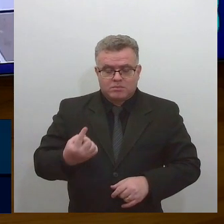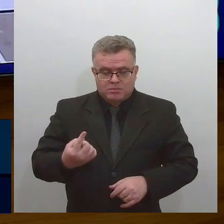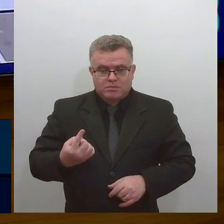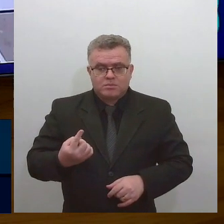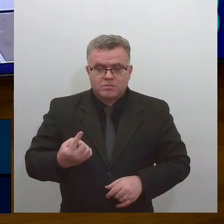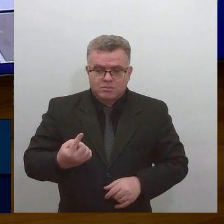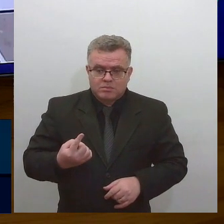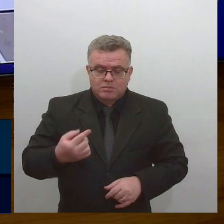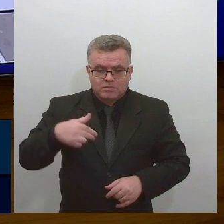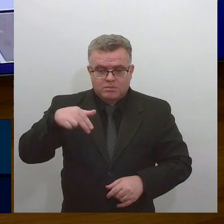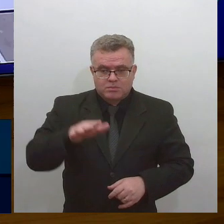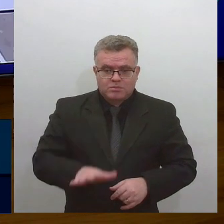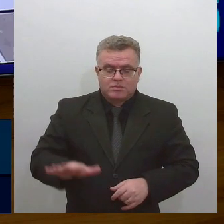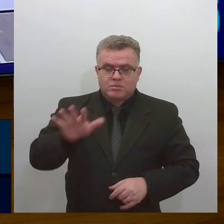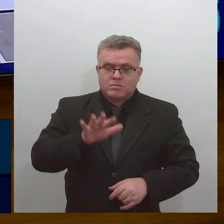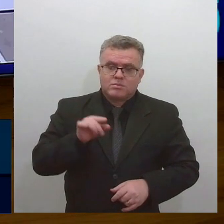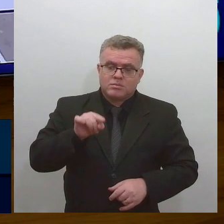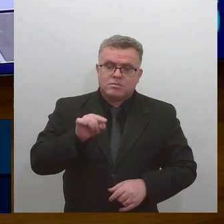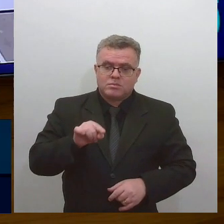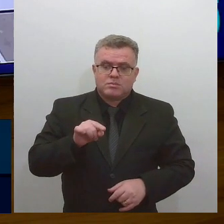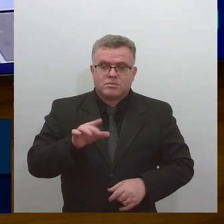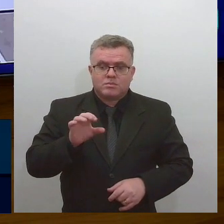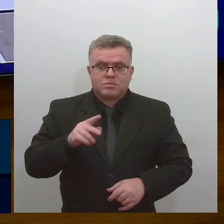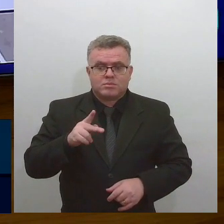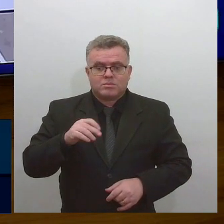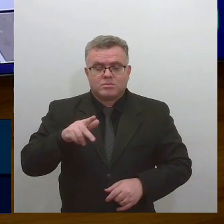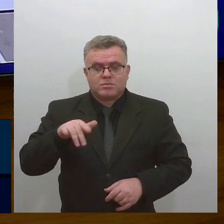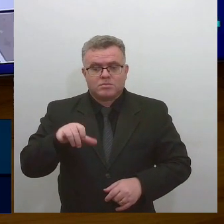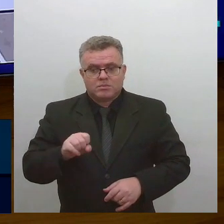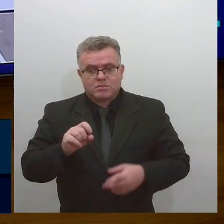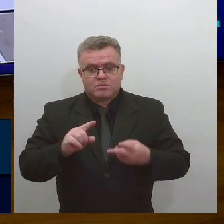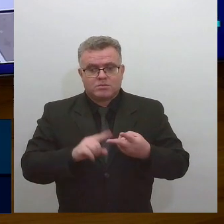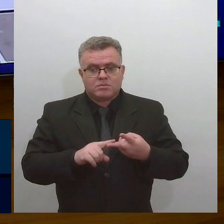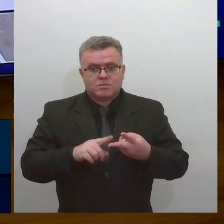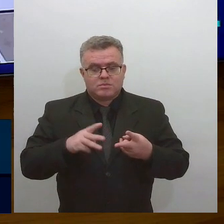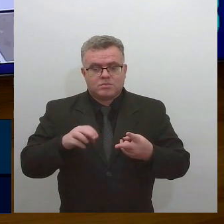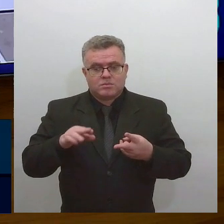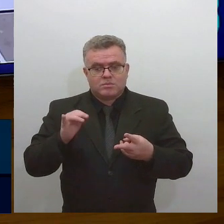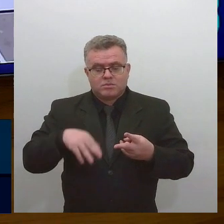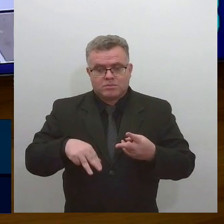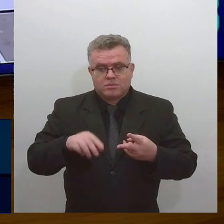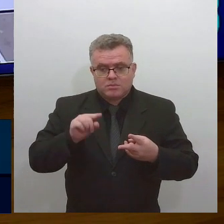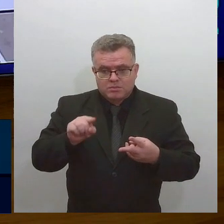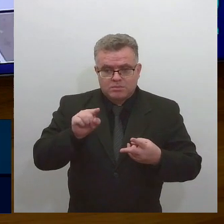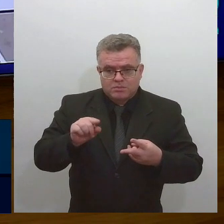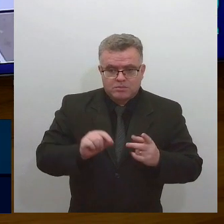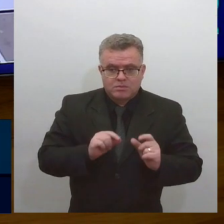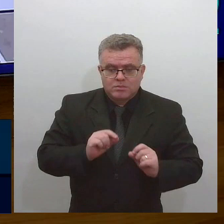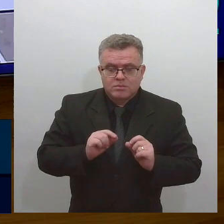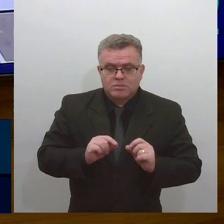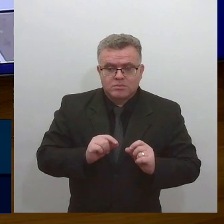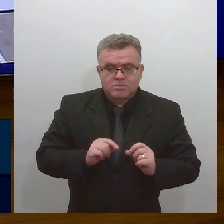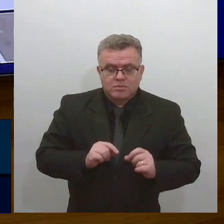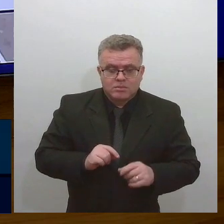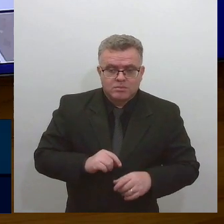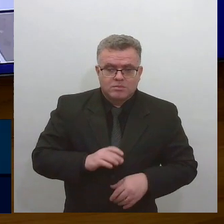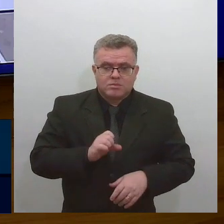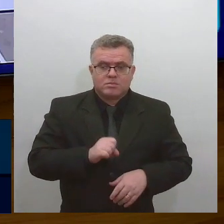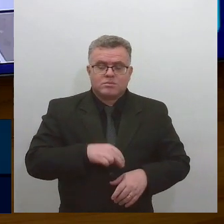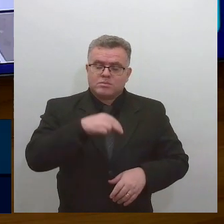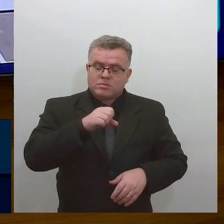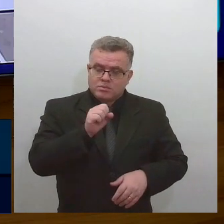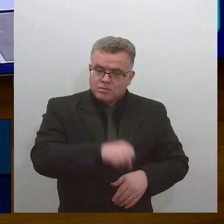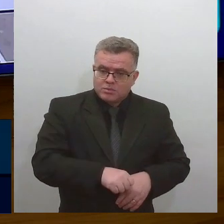Carmópolis e Maruim e o trecho sul da BR101 entre Estância e a